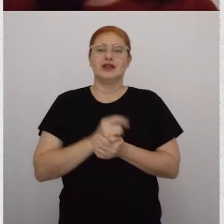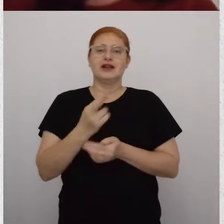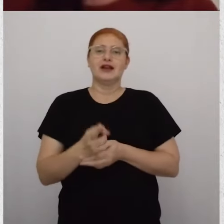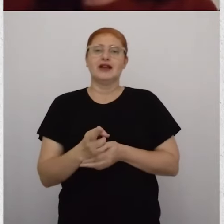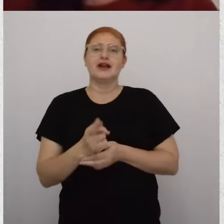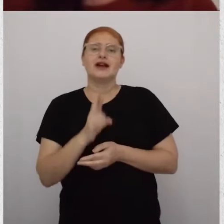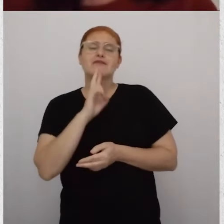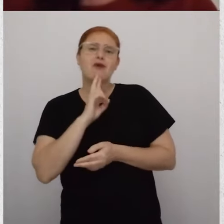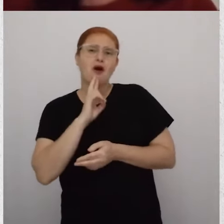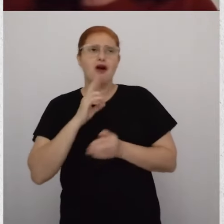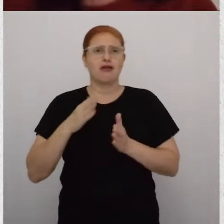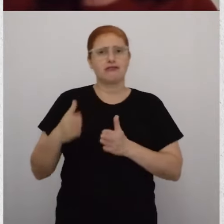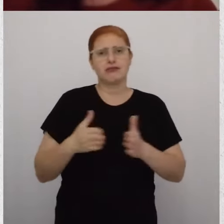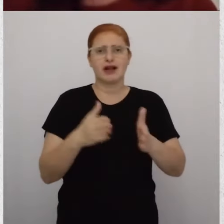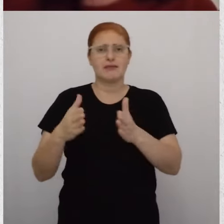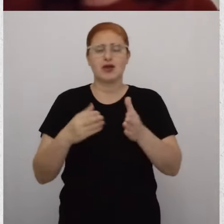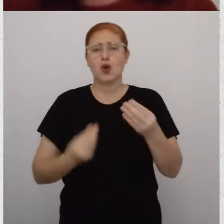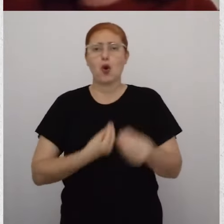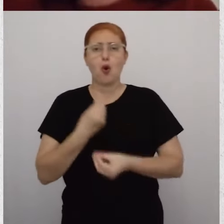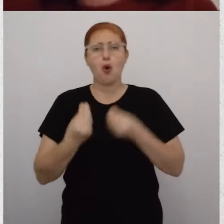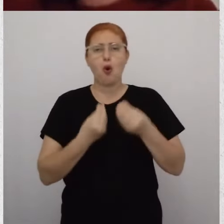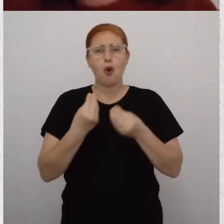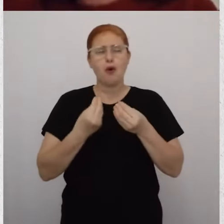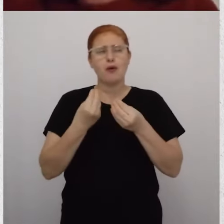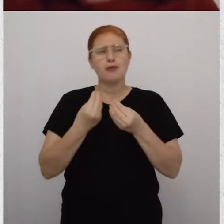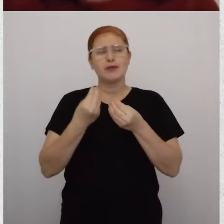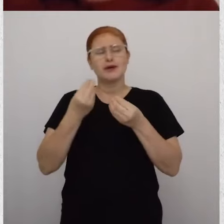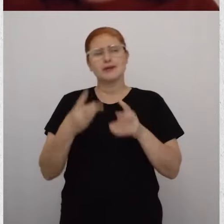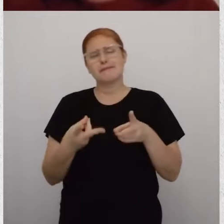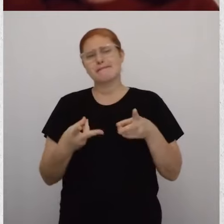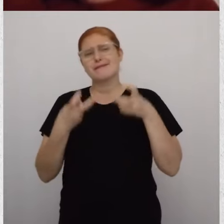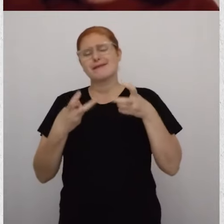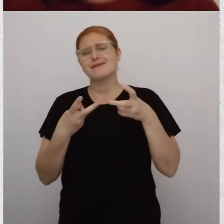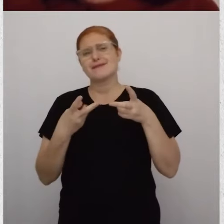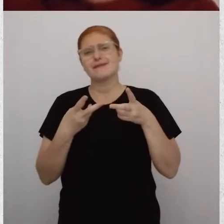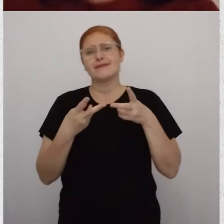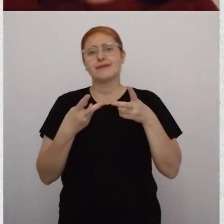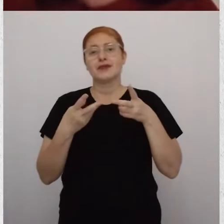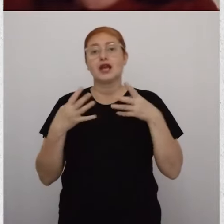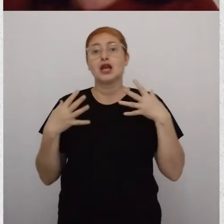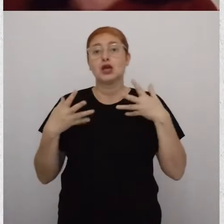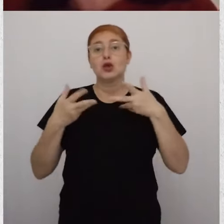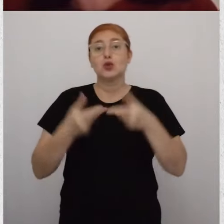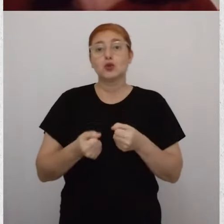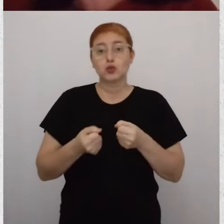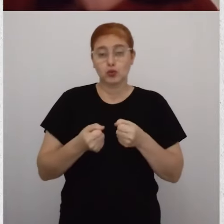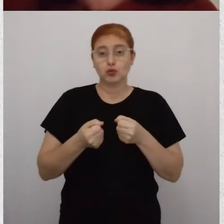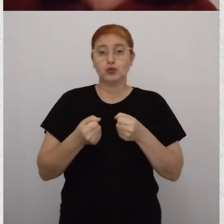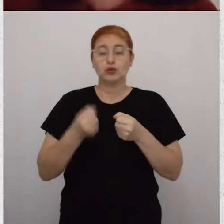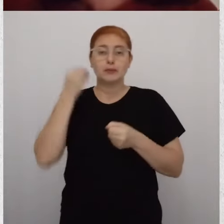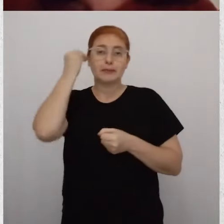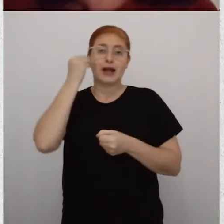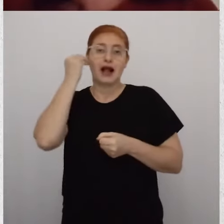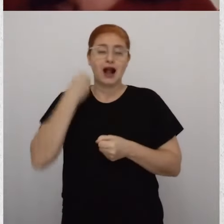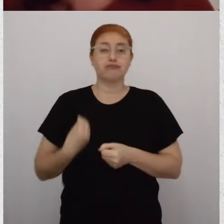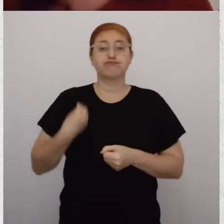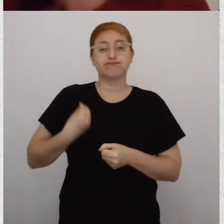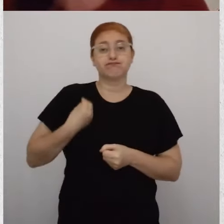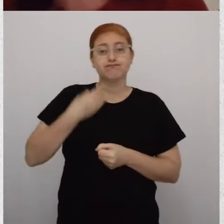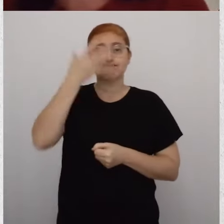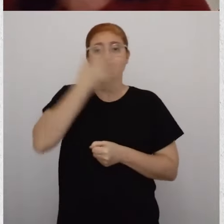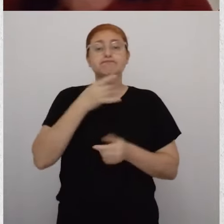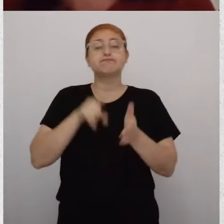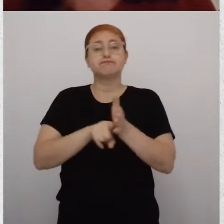respostas ou caminhos ou indícios de como é que a gente podia olhar para tudo isso que a gente estava vivendo. E eu acho que